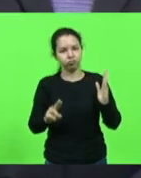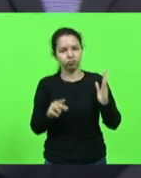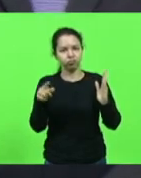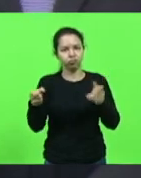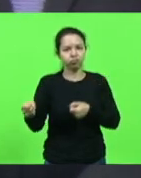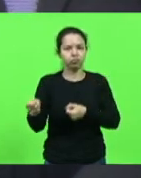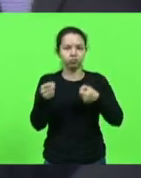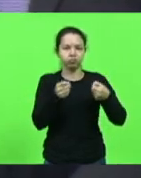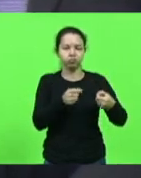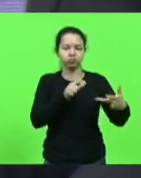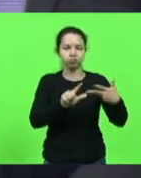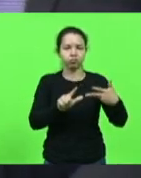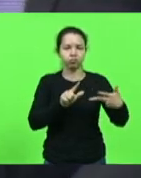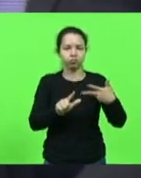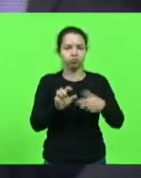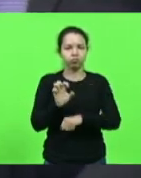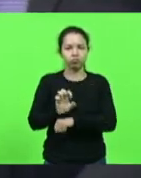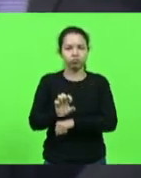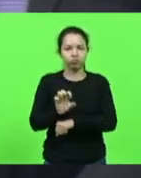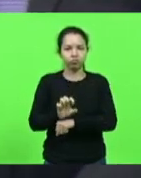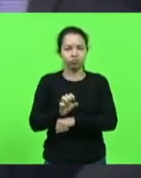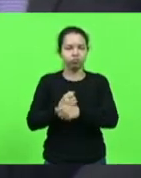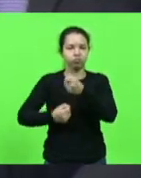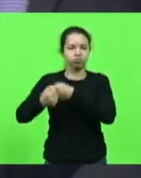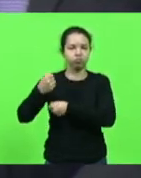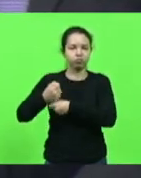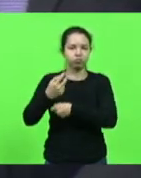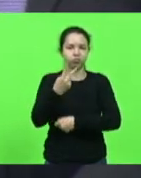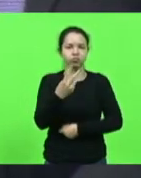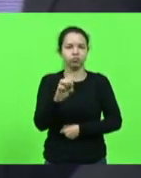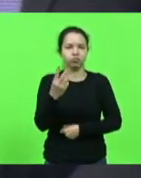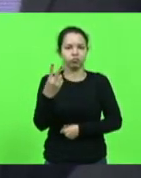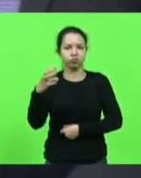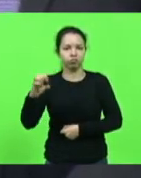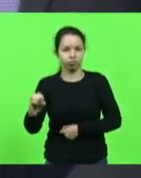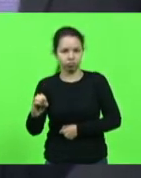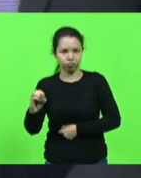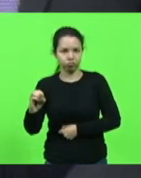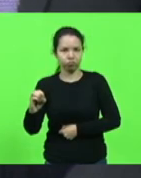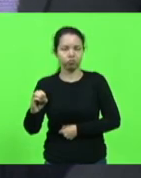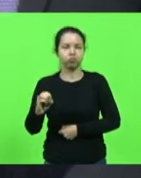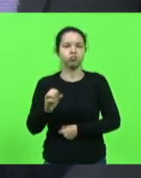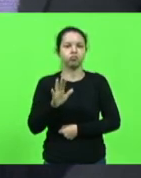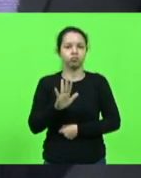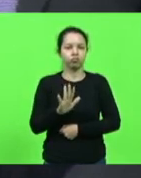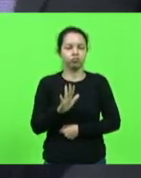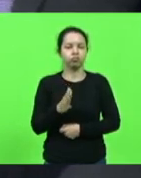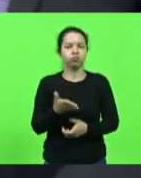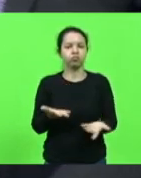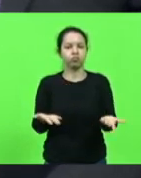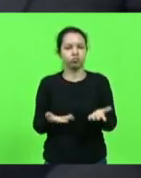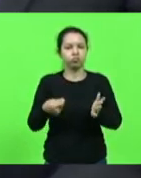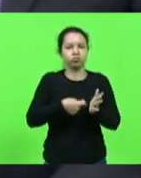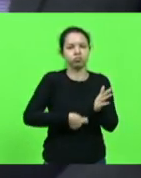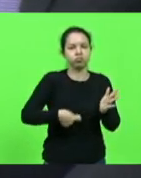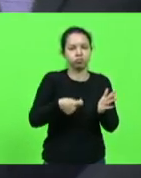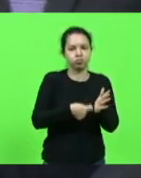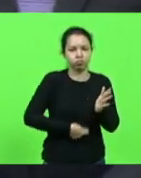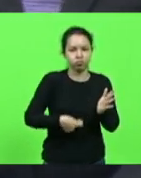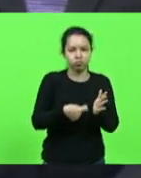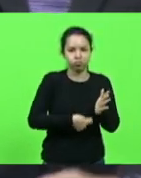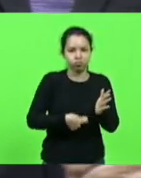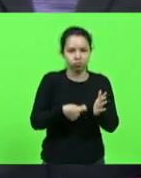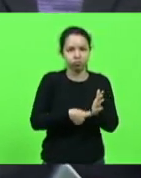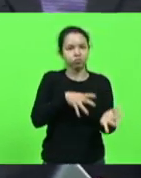Estadual, em 2020. Mas hoje exultamos e estimamos que fique